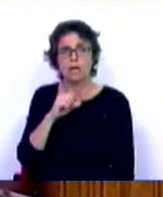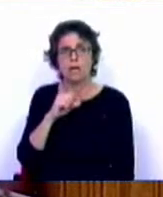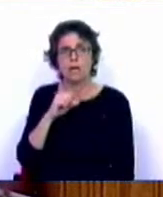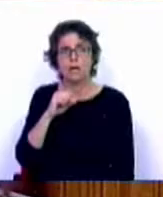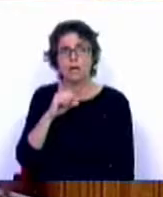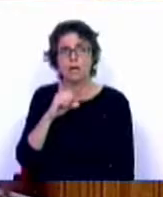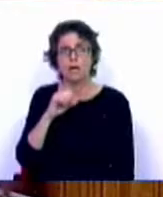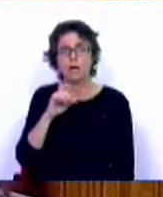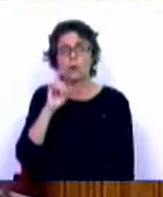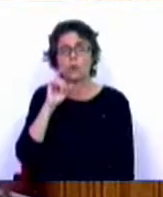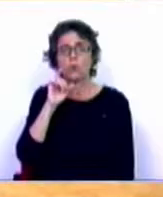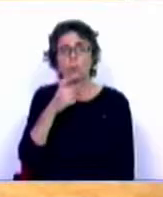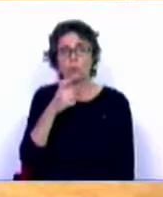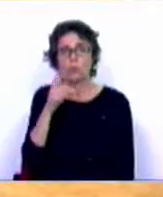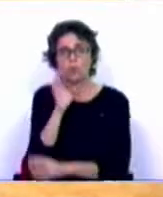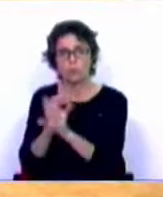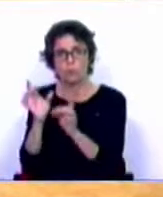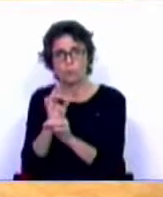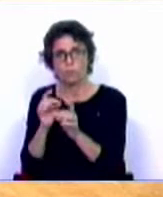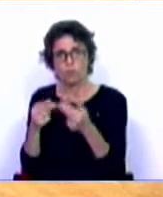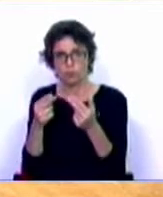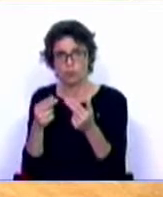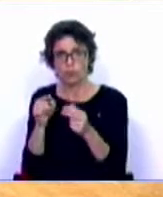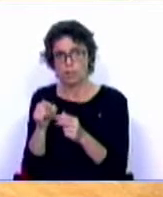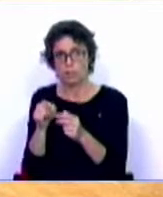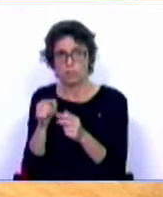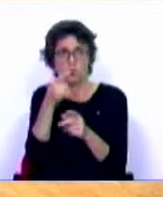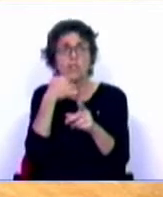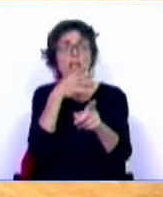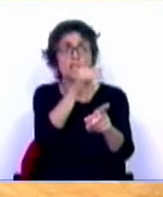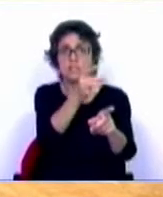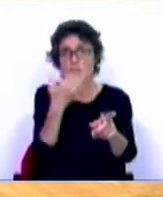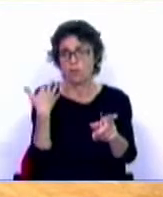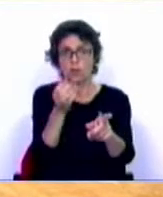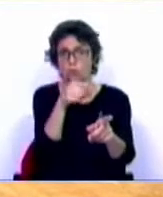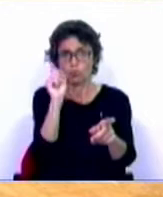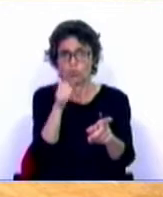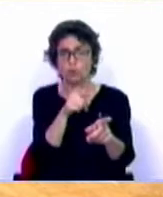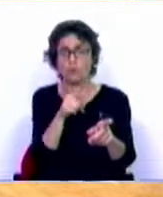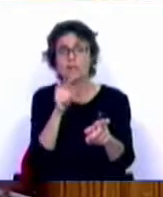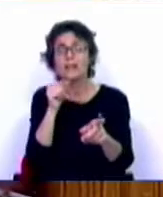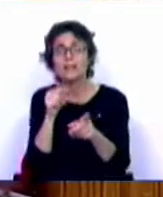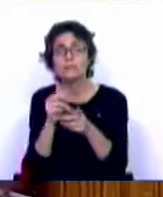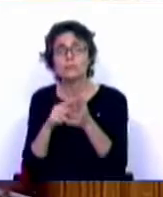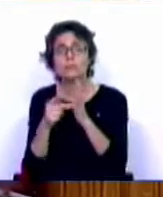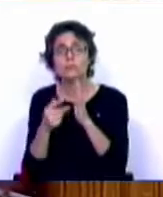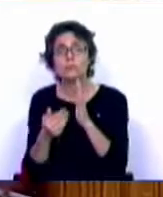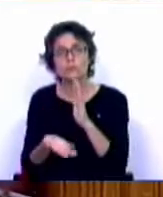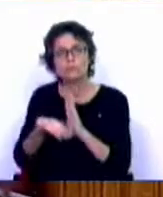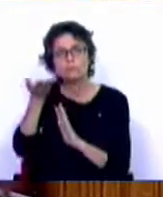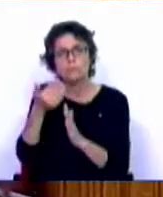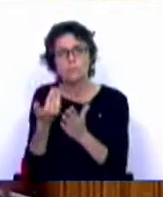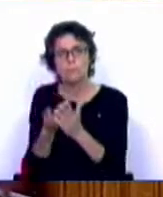referem, é chinês, não tem nada a ver connosco, portanto, é como se nada acontecesse, veio ampliar e sofisticar os meios tecnológicos e